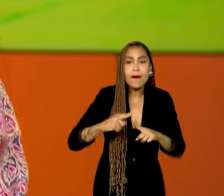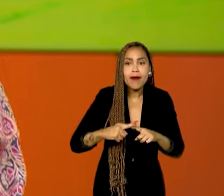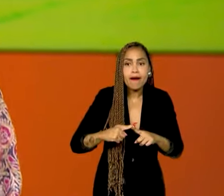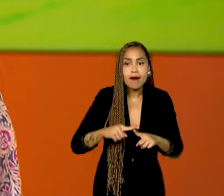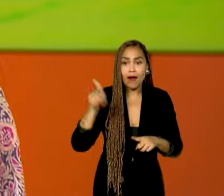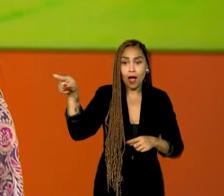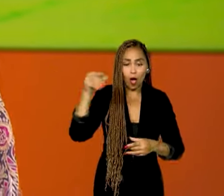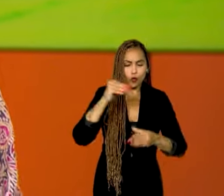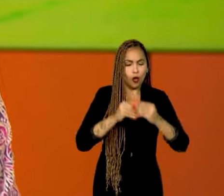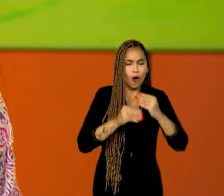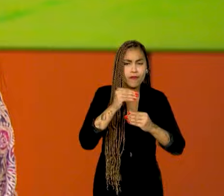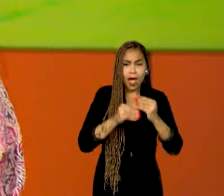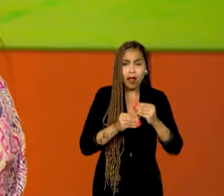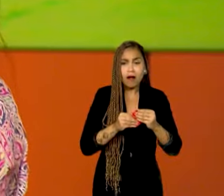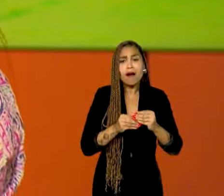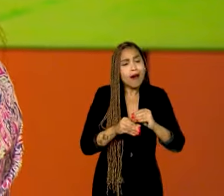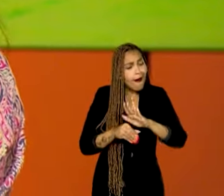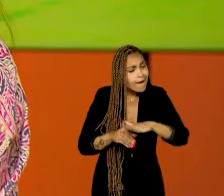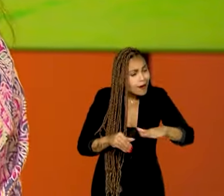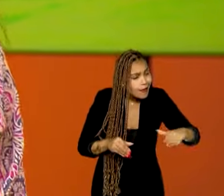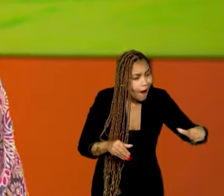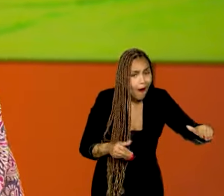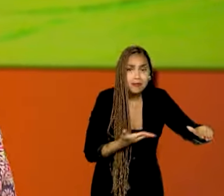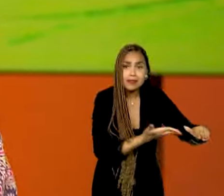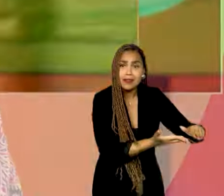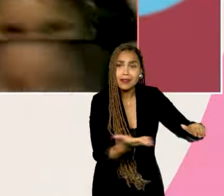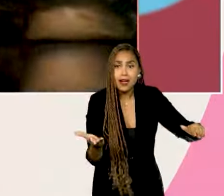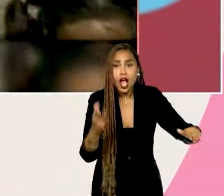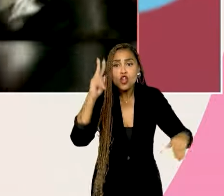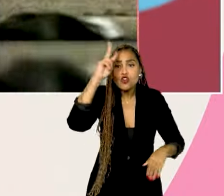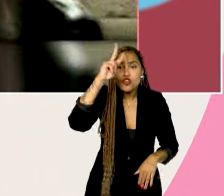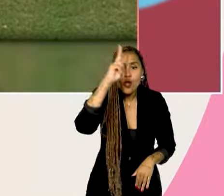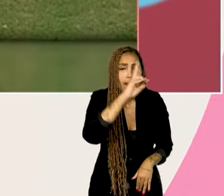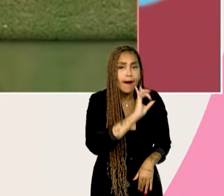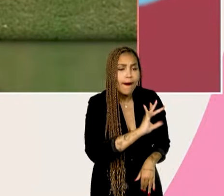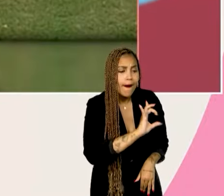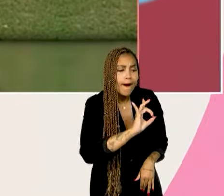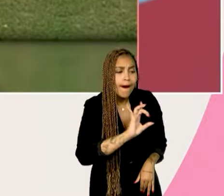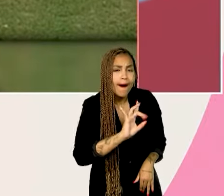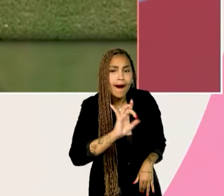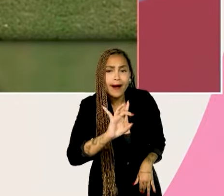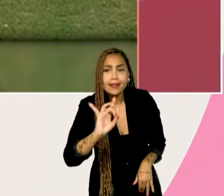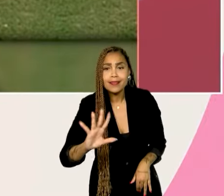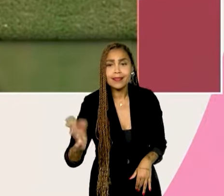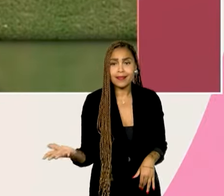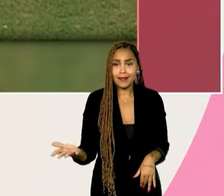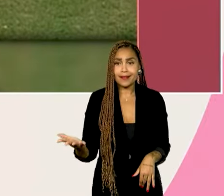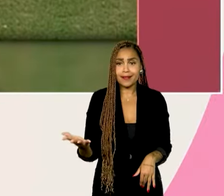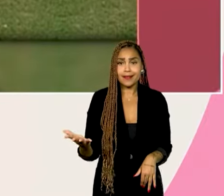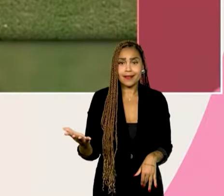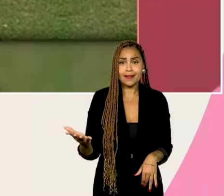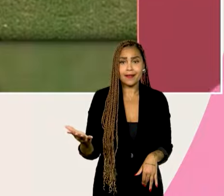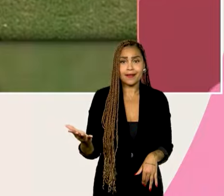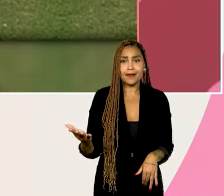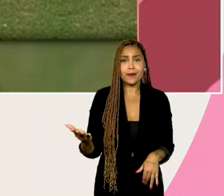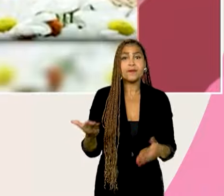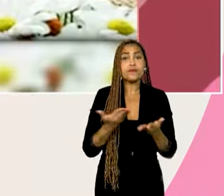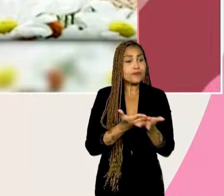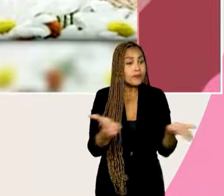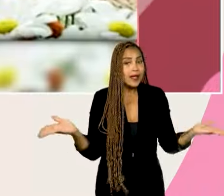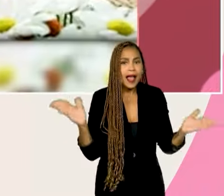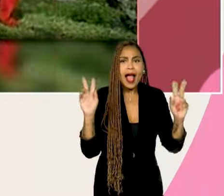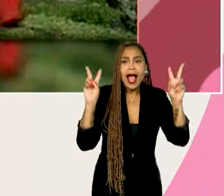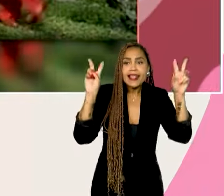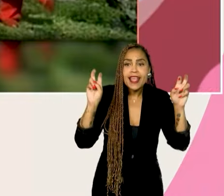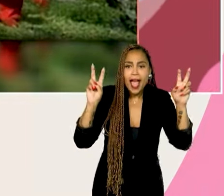falava com as crianças, uma novela que cada criança tinha uma história. E que abordava... De pessoas. E que abordava, tipo, temas